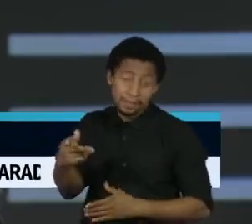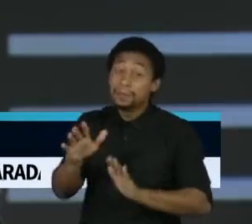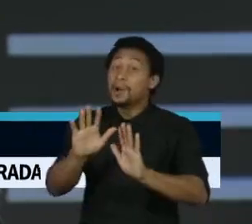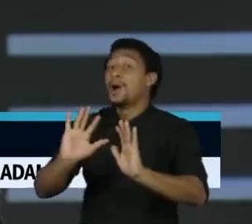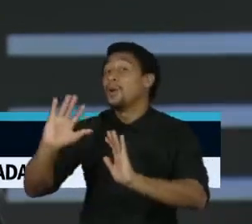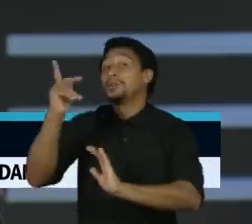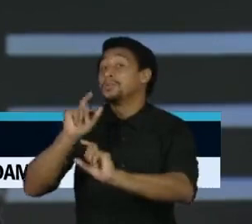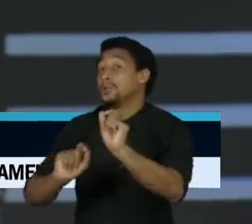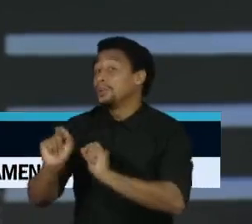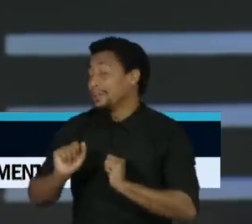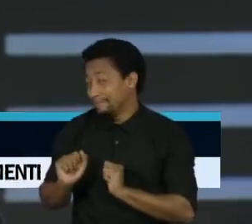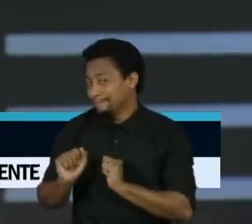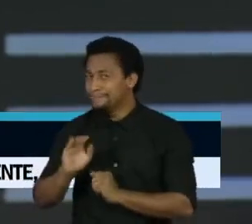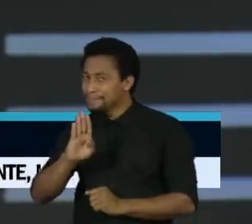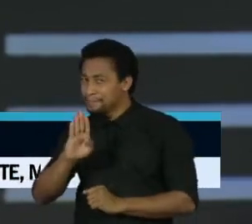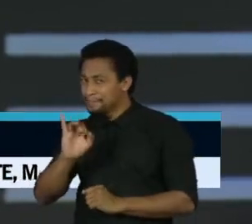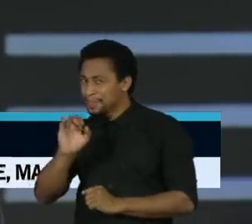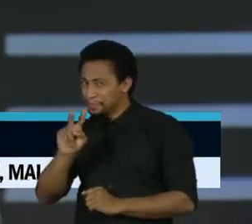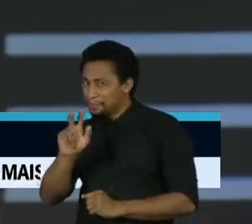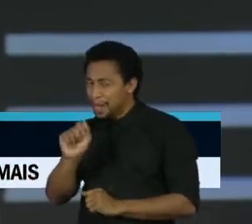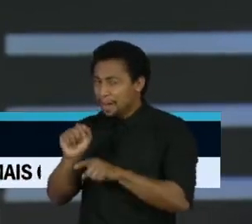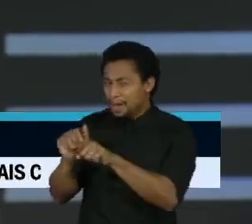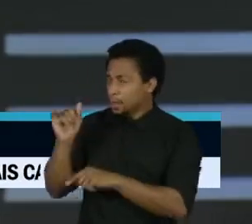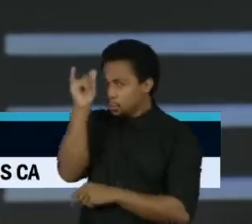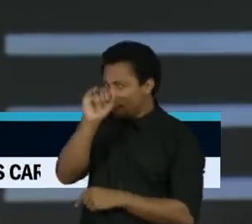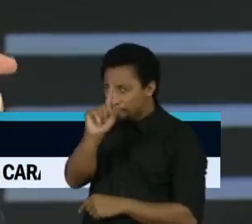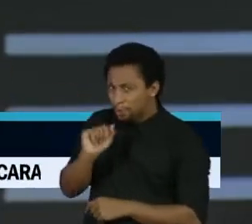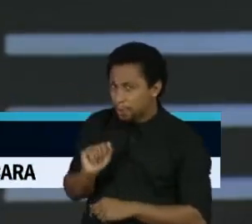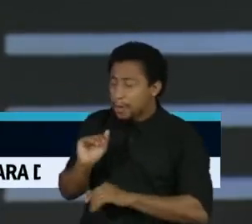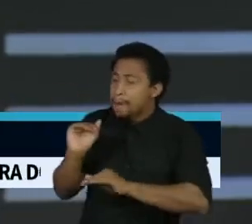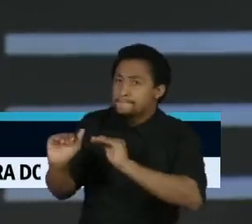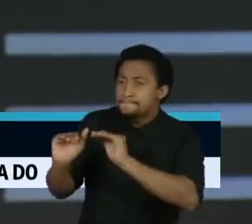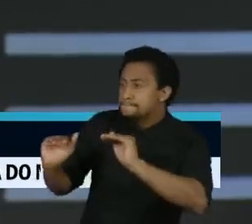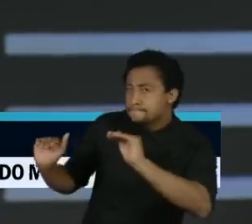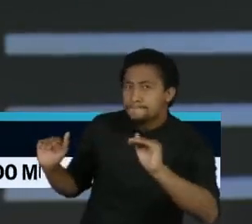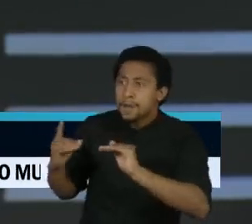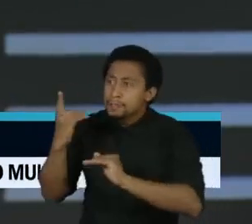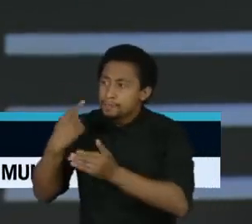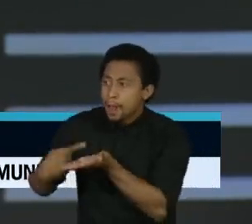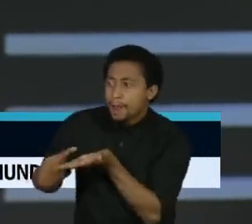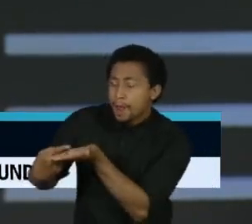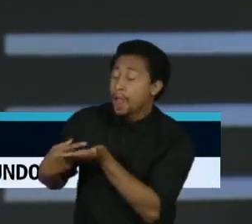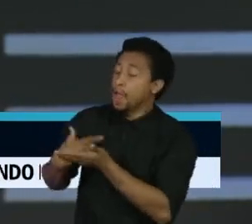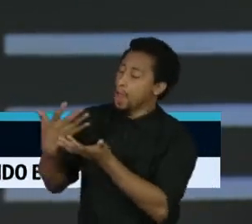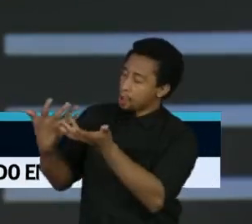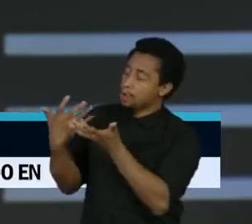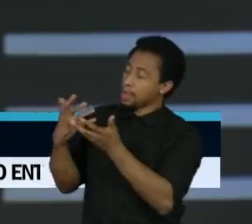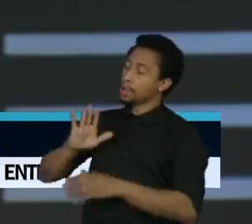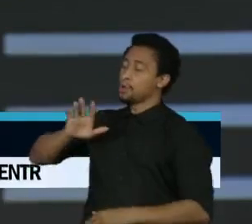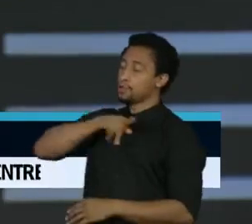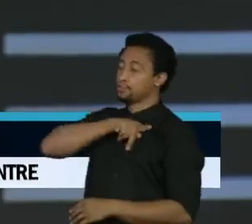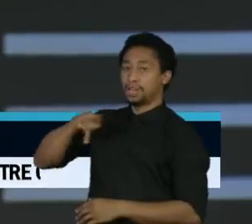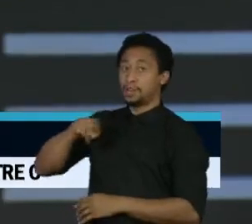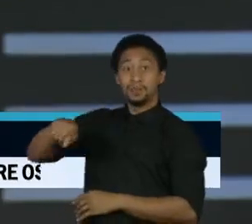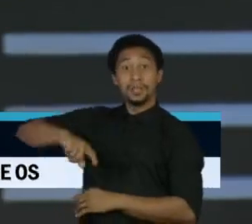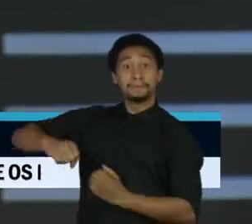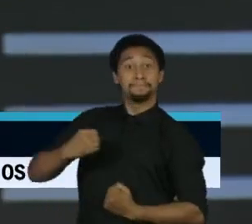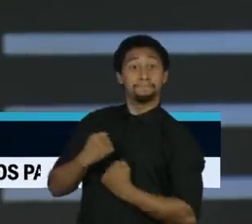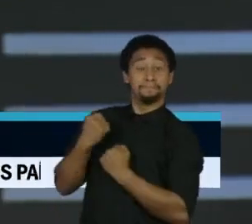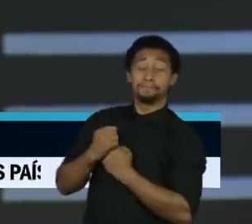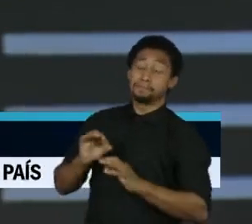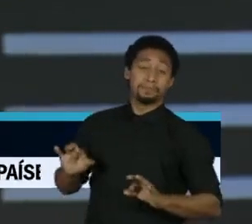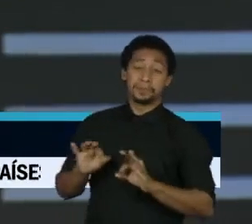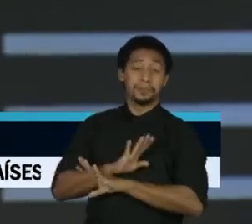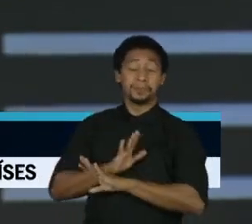bivar que não é bobo foi lá reunir os deputados fechou acordos virou ele candidato agora é